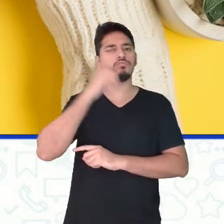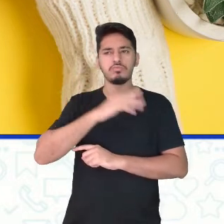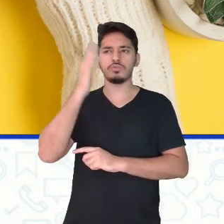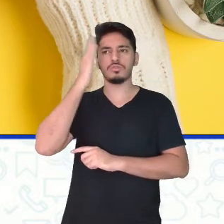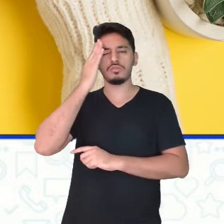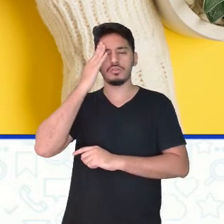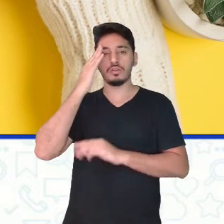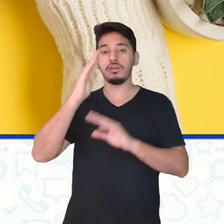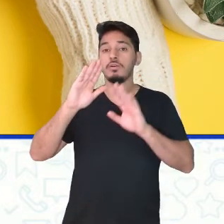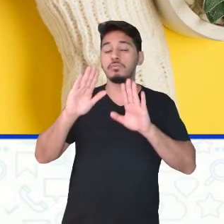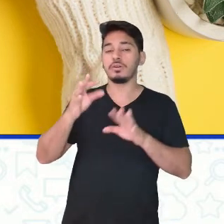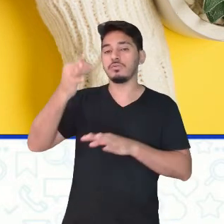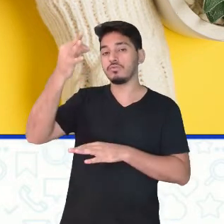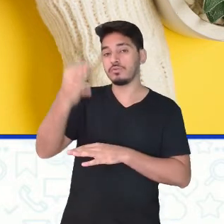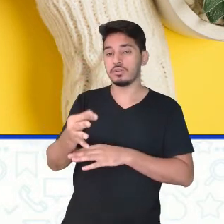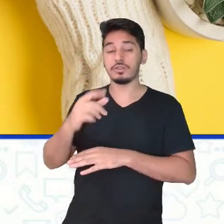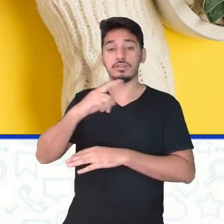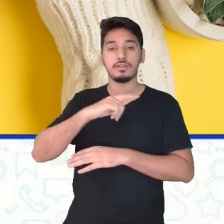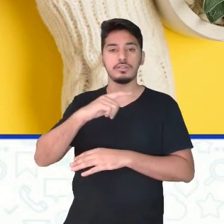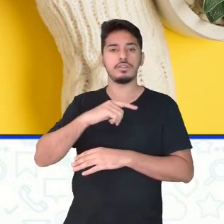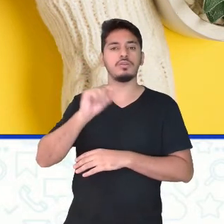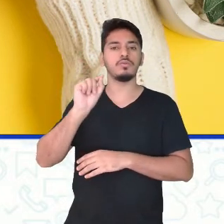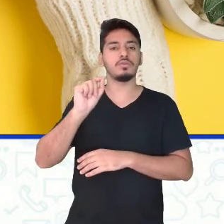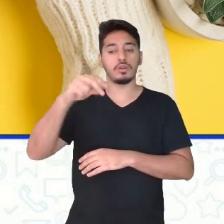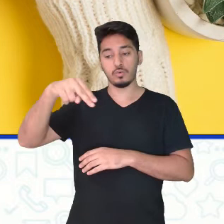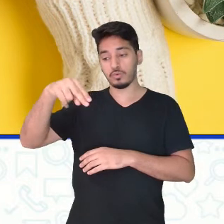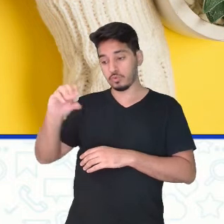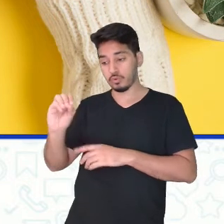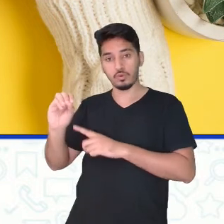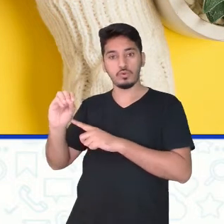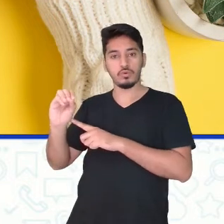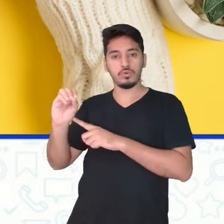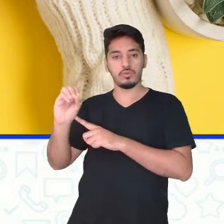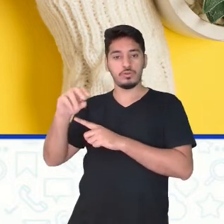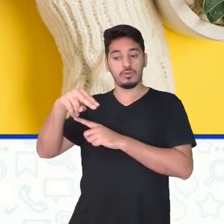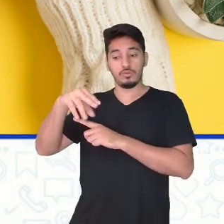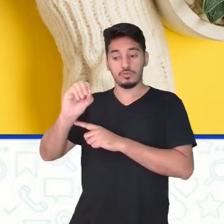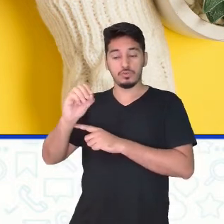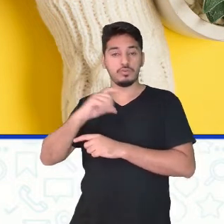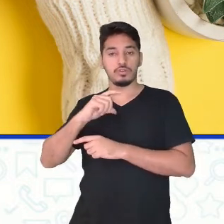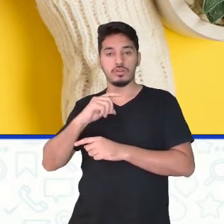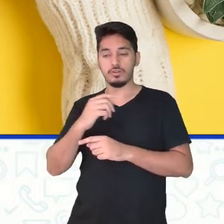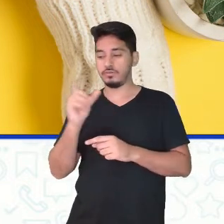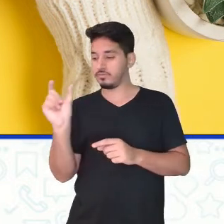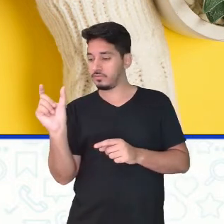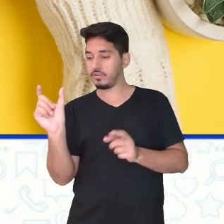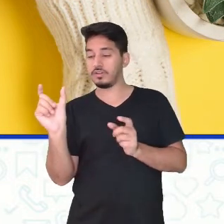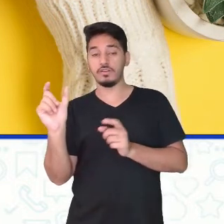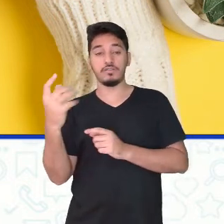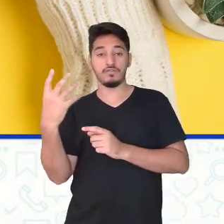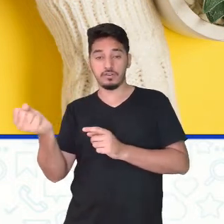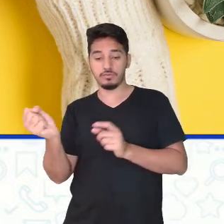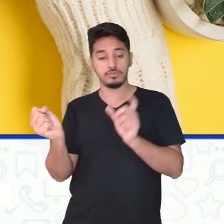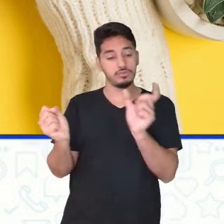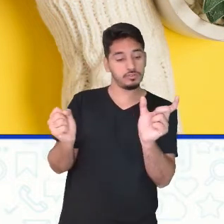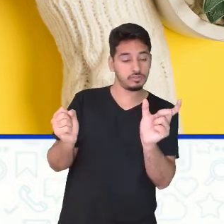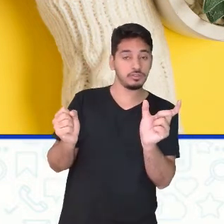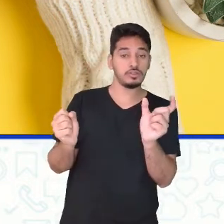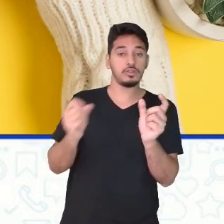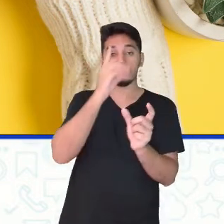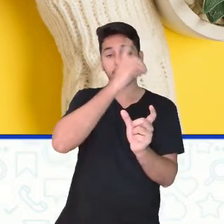frase. Mas o correto é que existisse o no aí, fazendo a ligação entre vamos à feira e